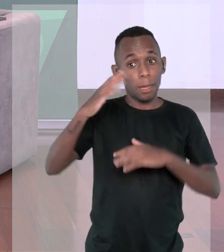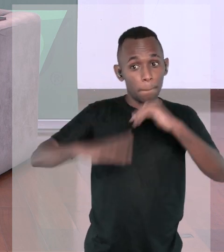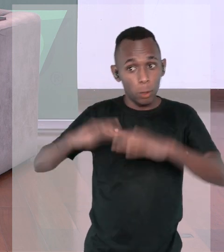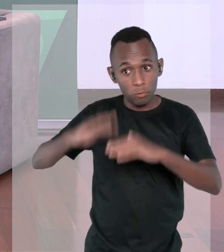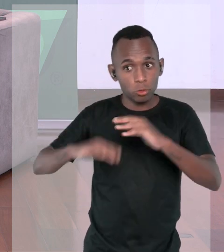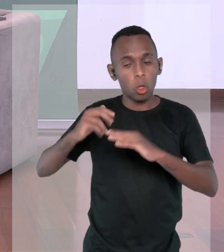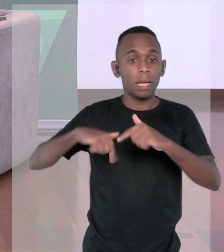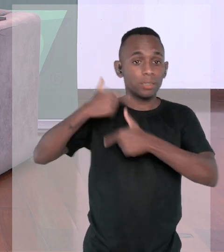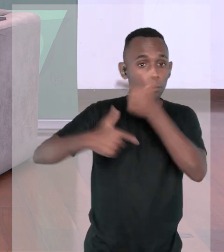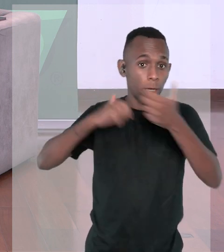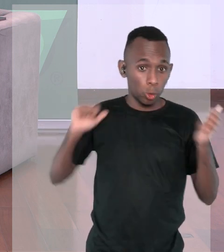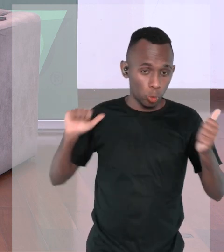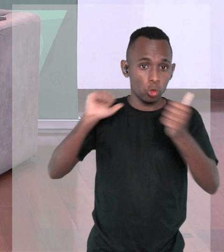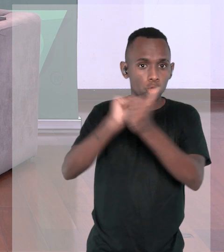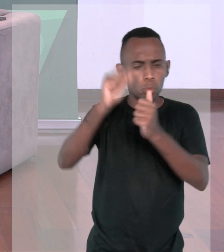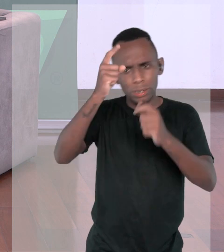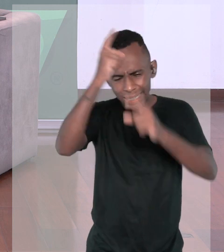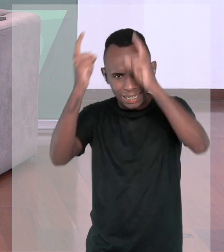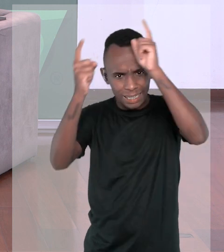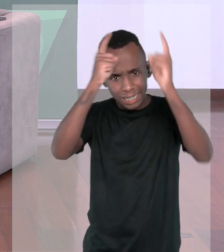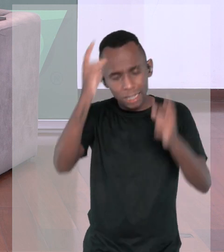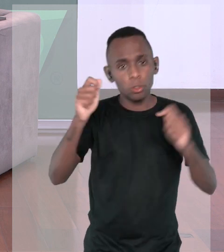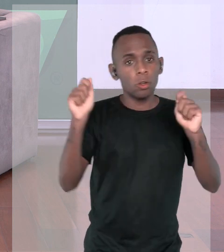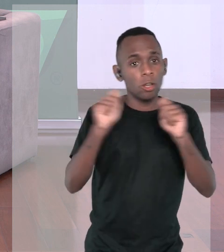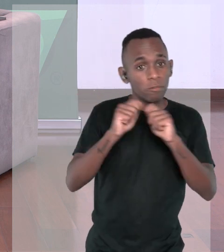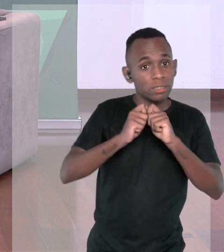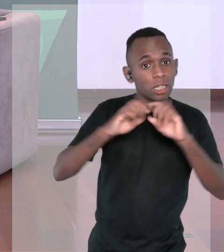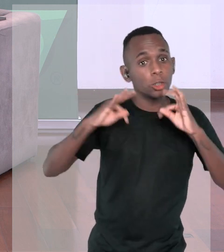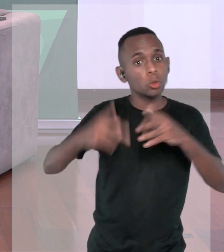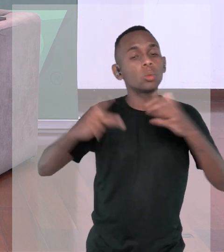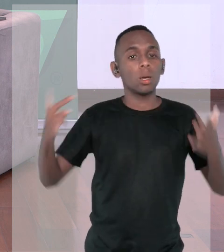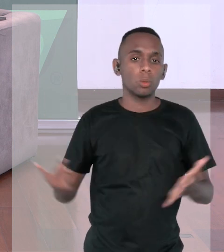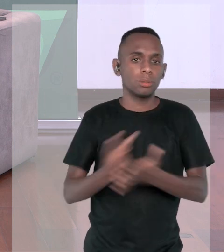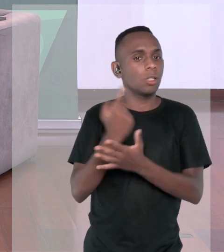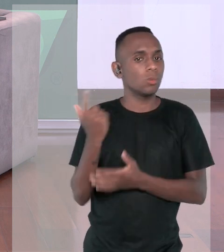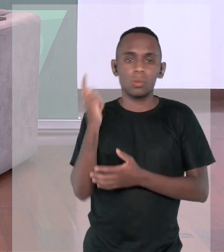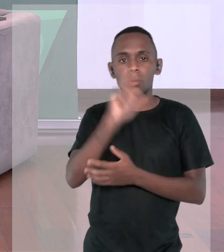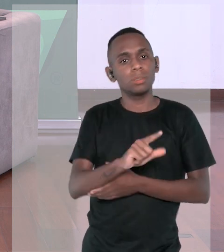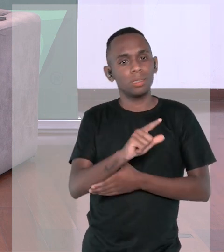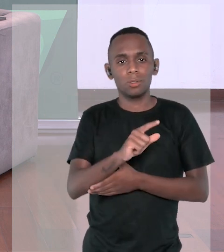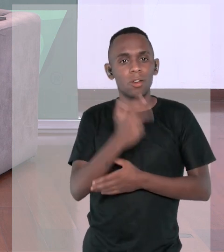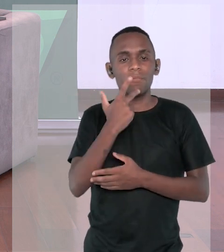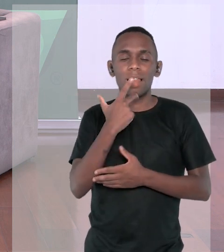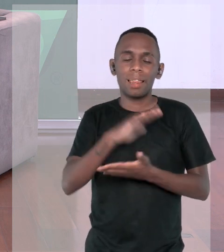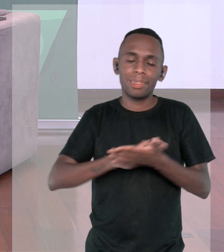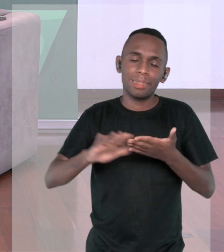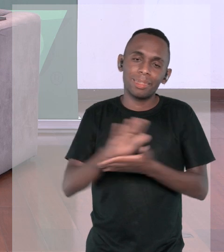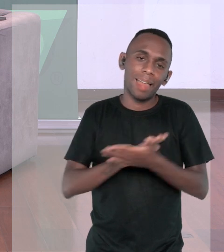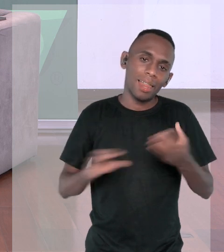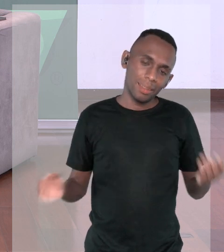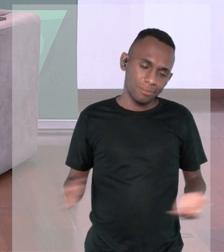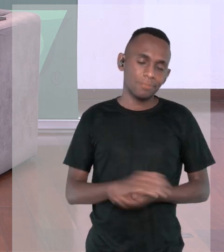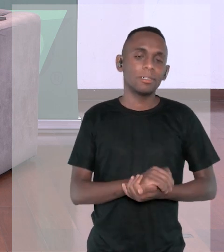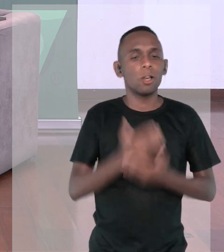profissionais na ponta, criando, fazendo isso tudo acontecer, eu não conseguiria contar 1/10 das histórias que eu